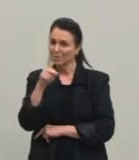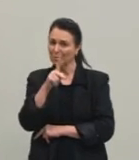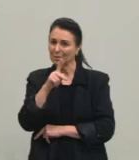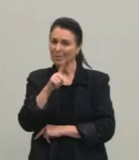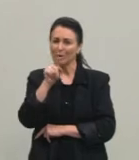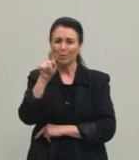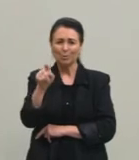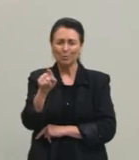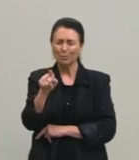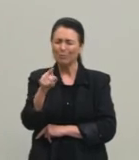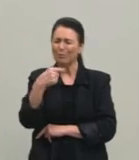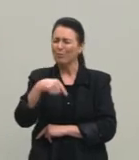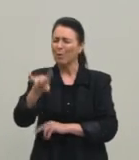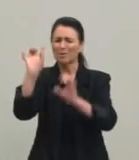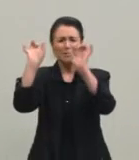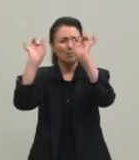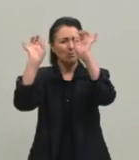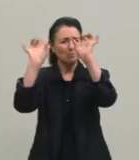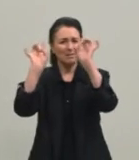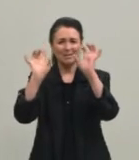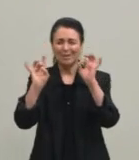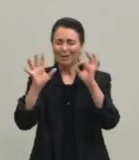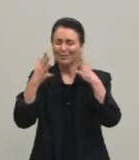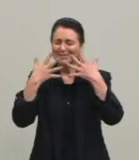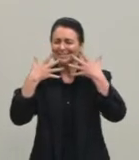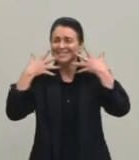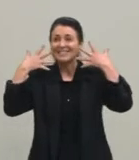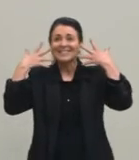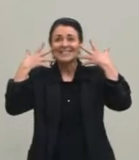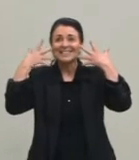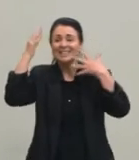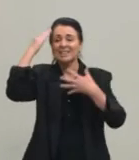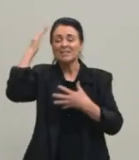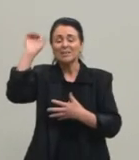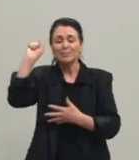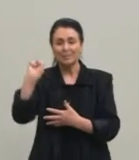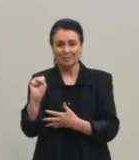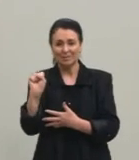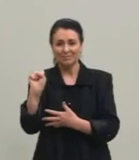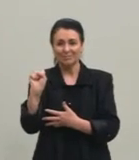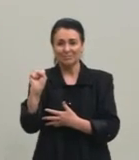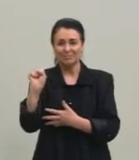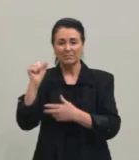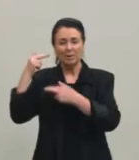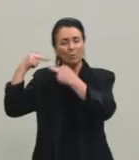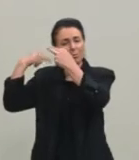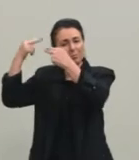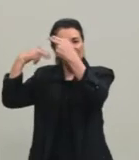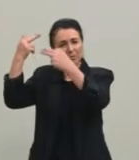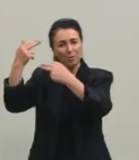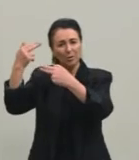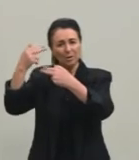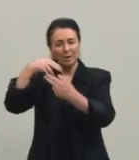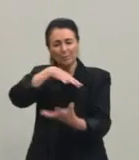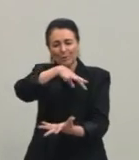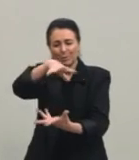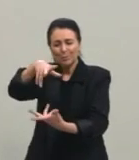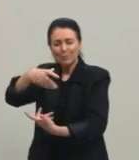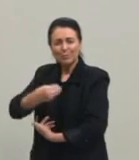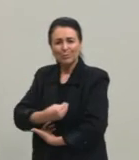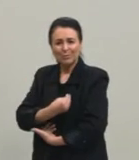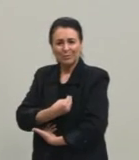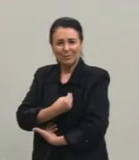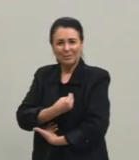excepcional, deixa sua alegria, deixa sua sabedoria, deixou o seu legado para o mundo da vida. Professor